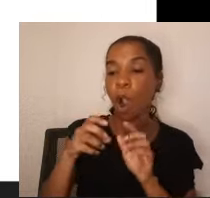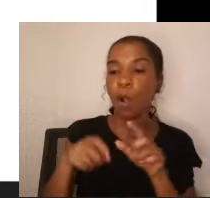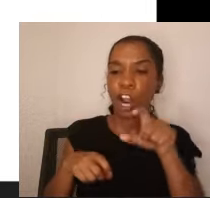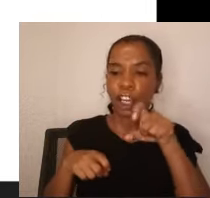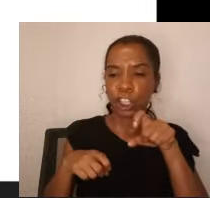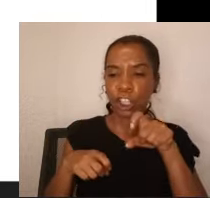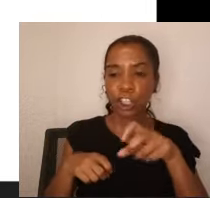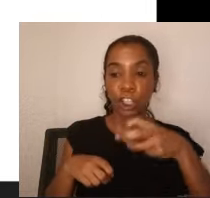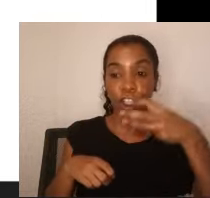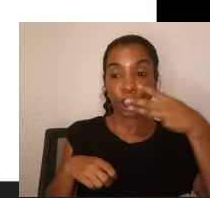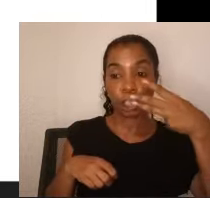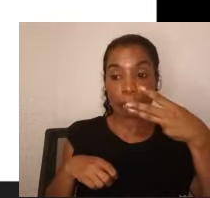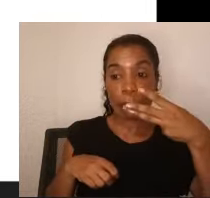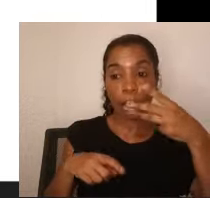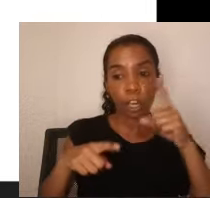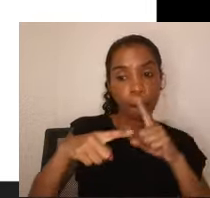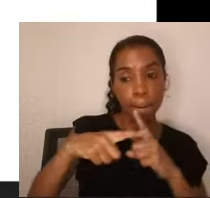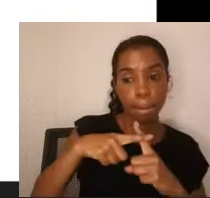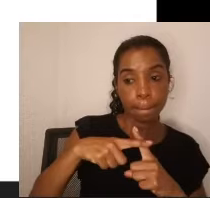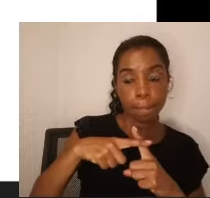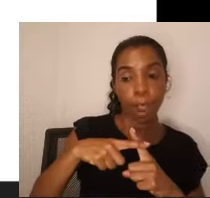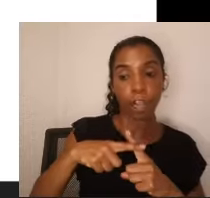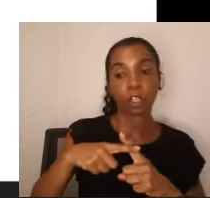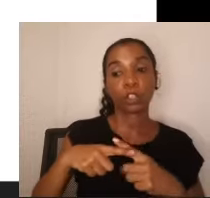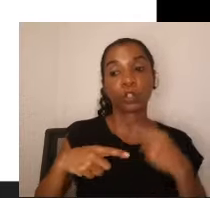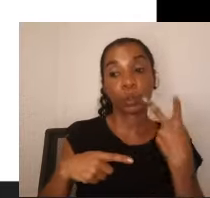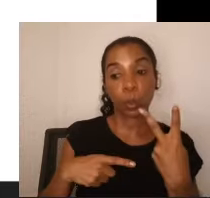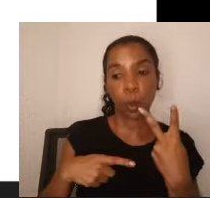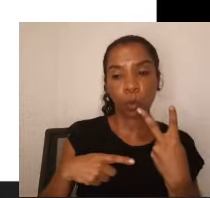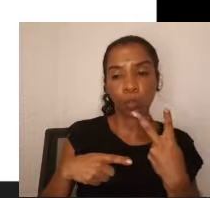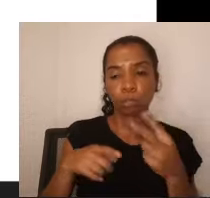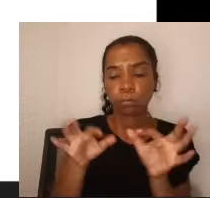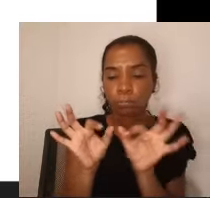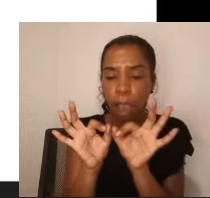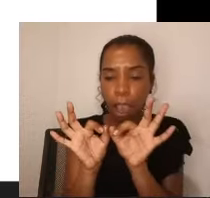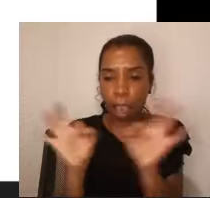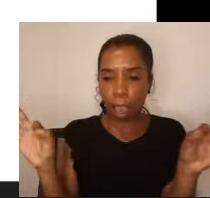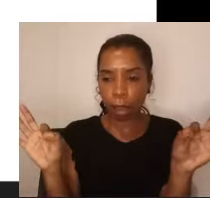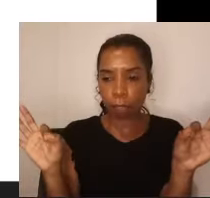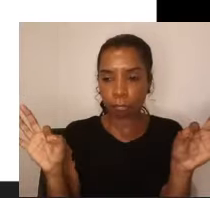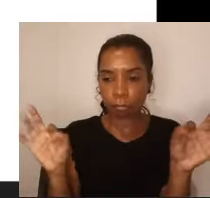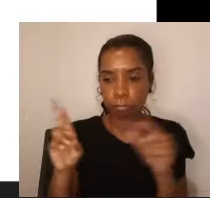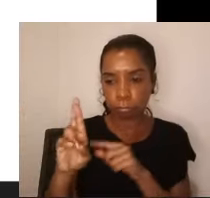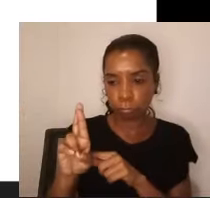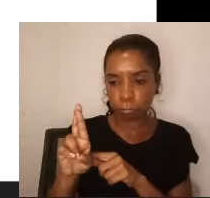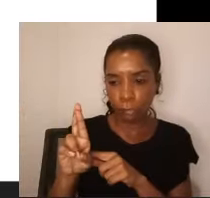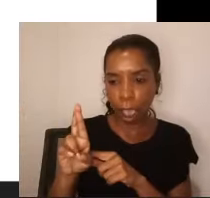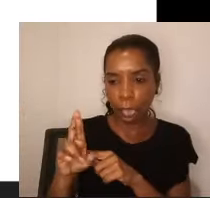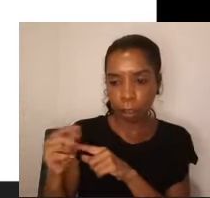G definida na reta real,